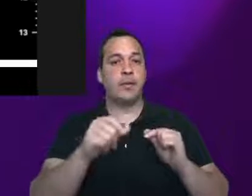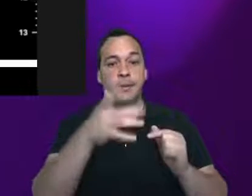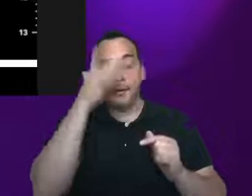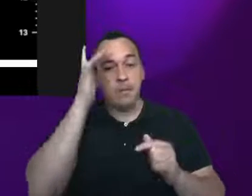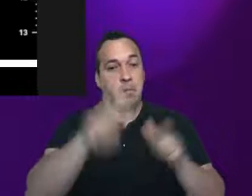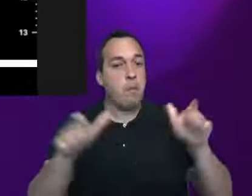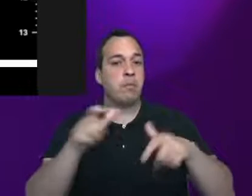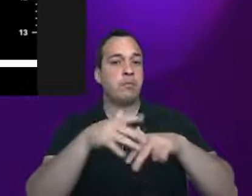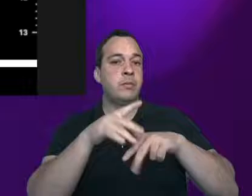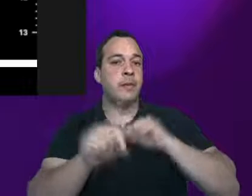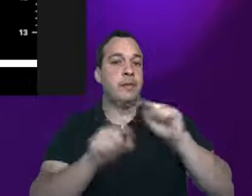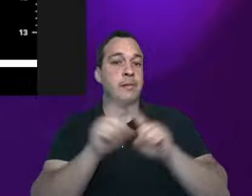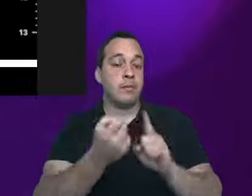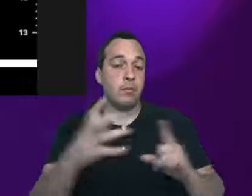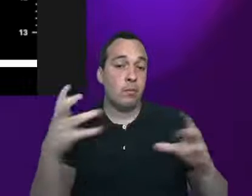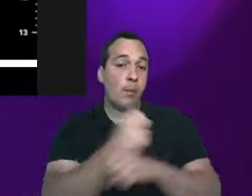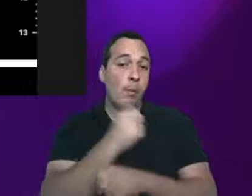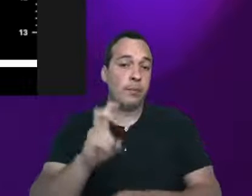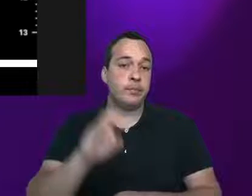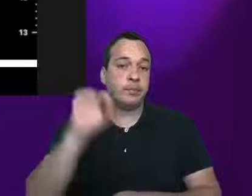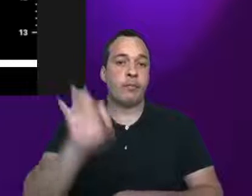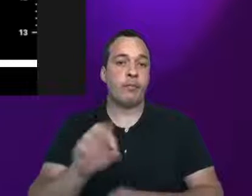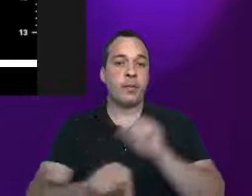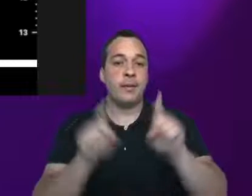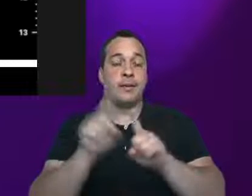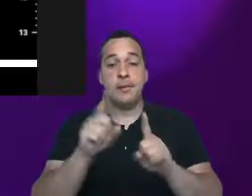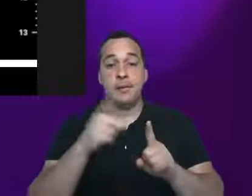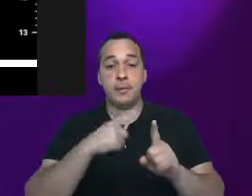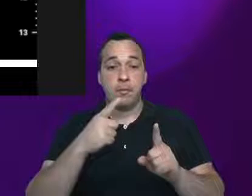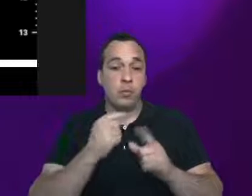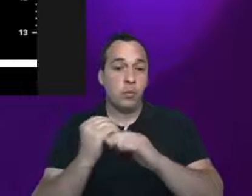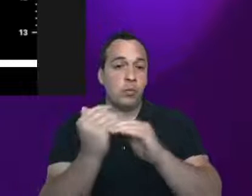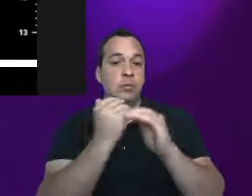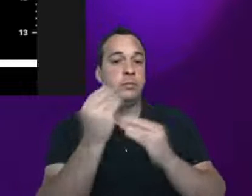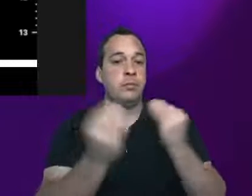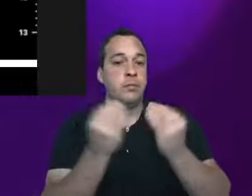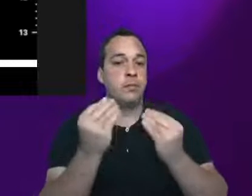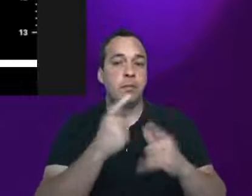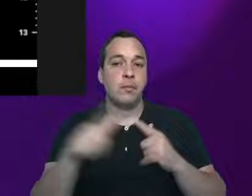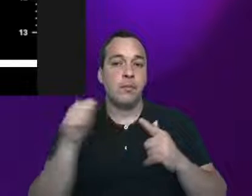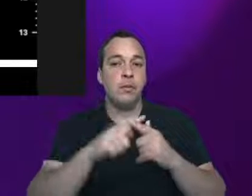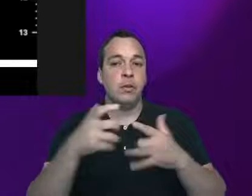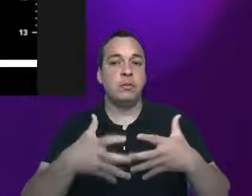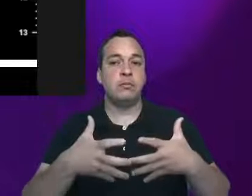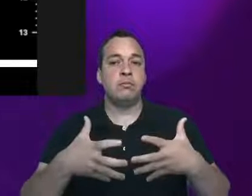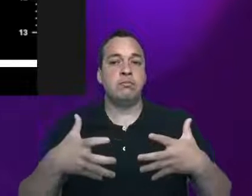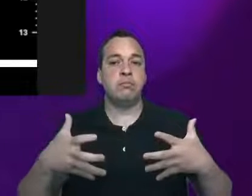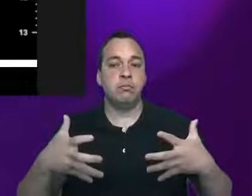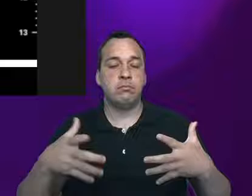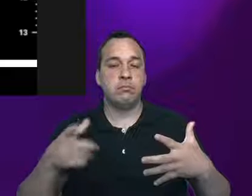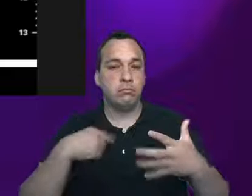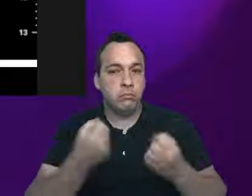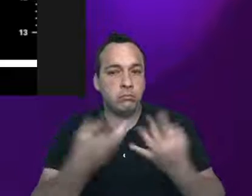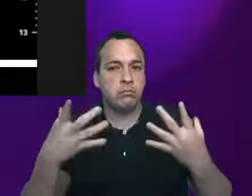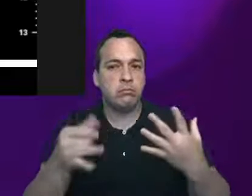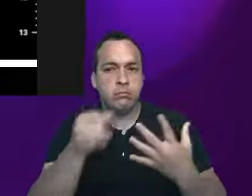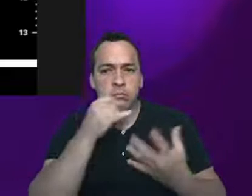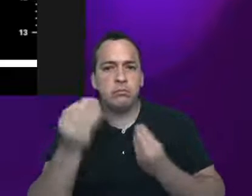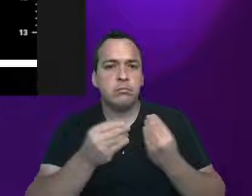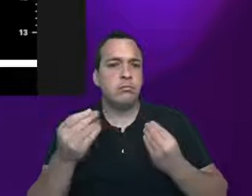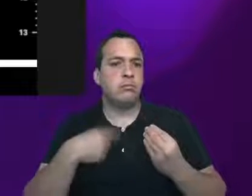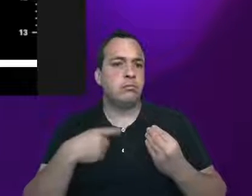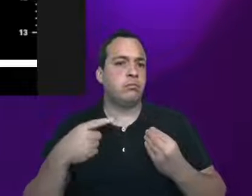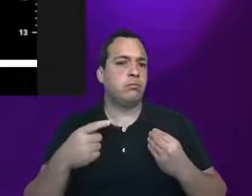intensiva, 50% dos pacientes que tinham um padrão de edema extravascular apresentavam ausculta pulmonar